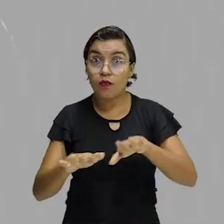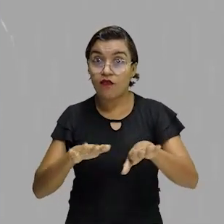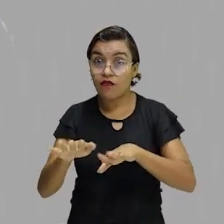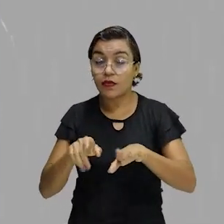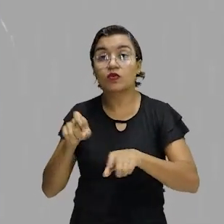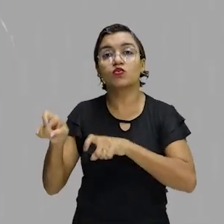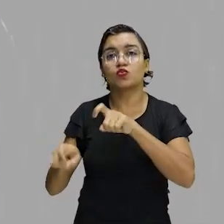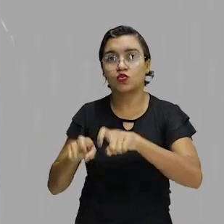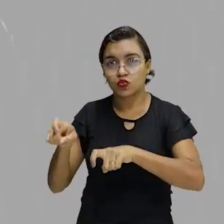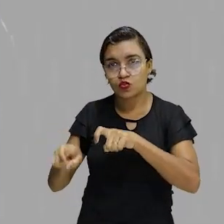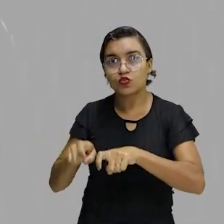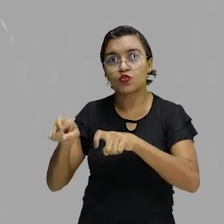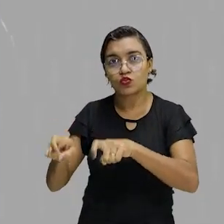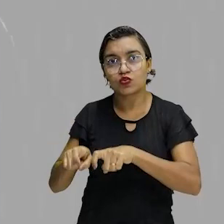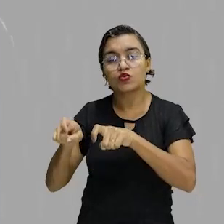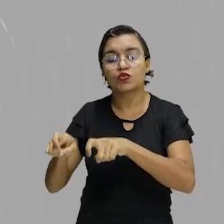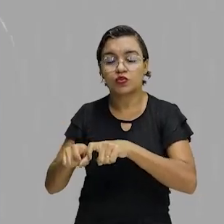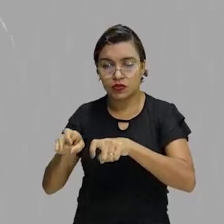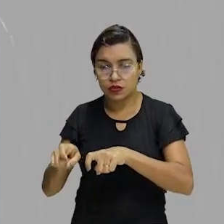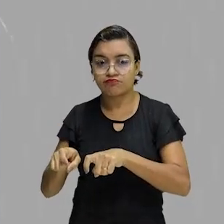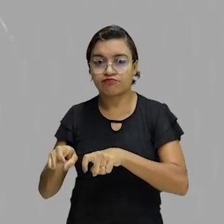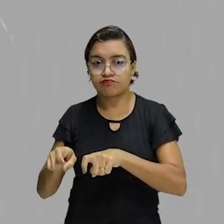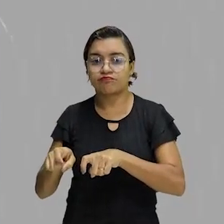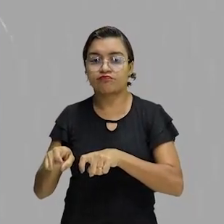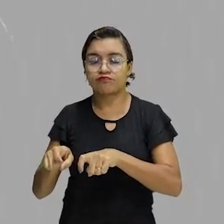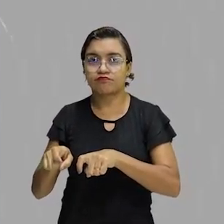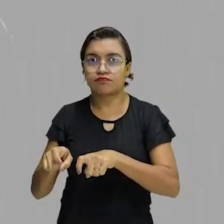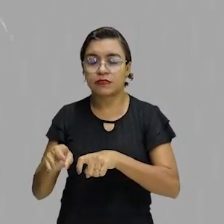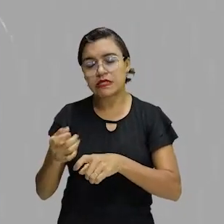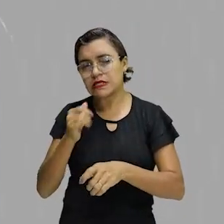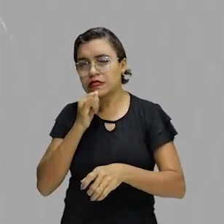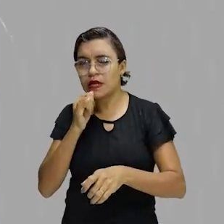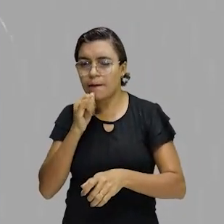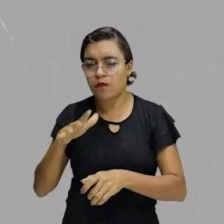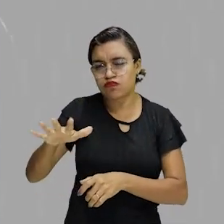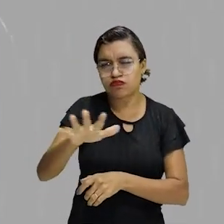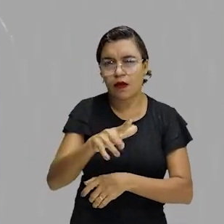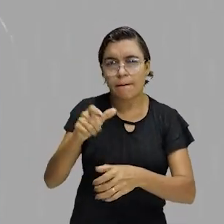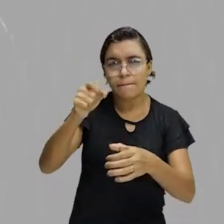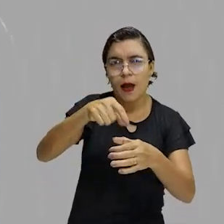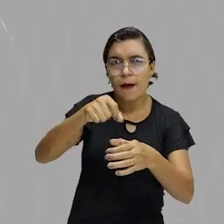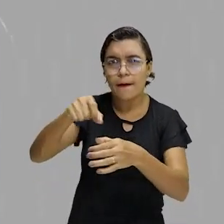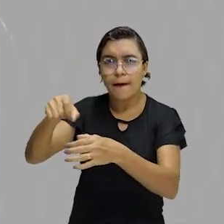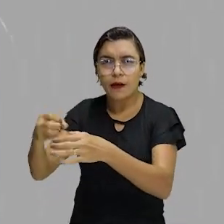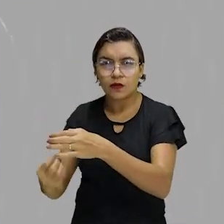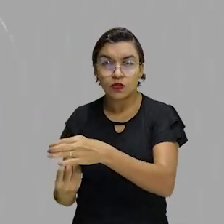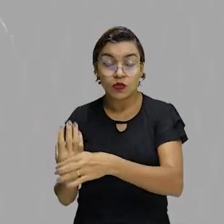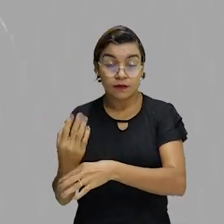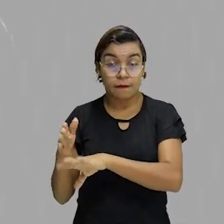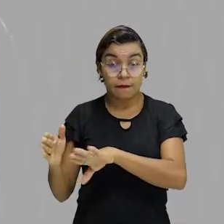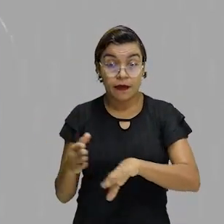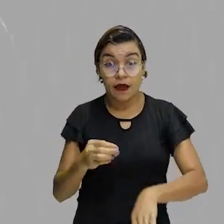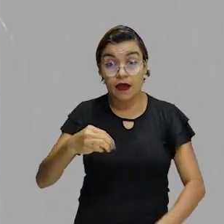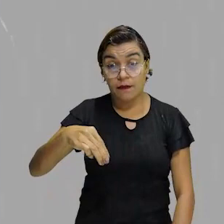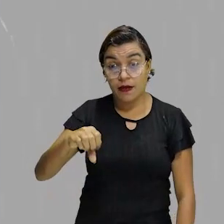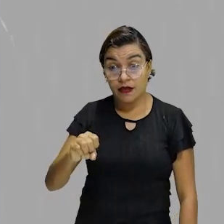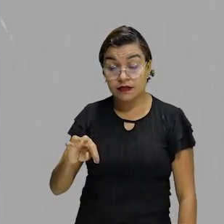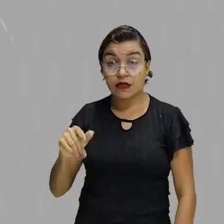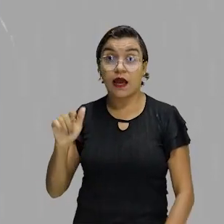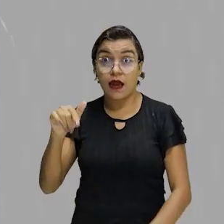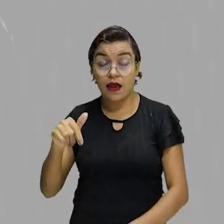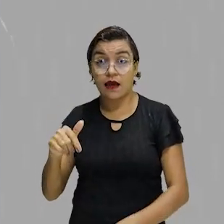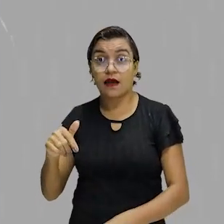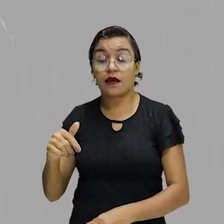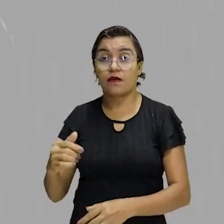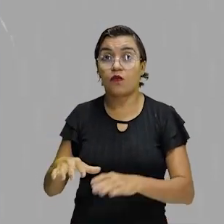Trabalhadores rurais, propriedade, terra para plantar. O MTST é um movimento urbano, principalmente das